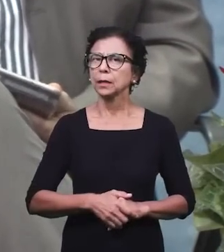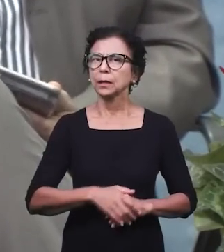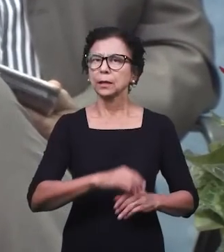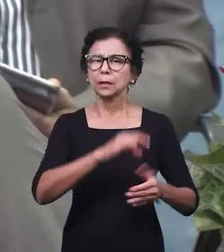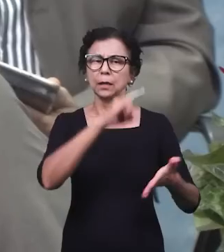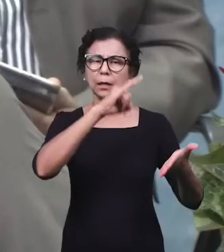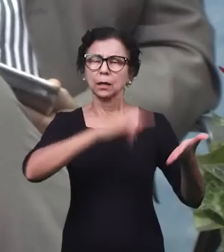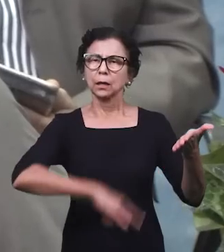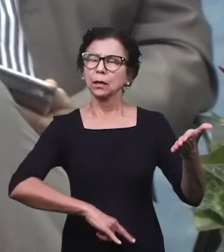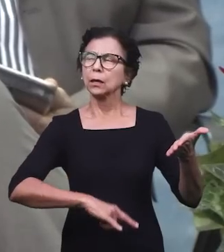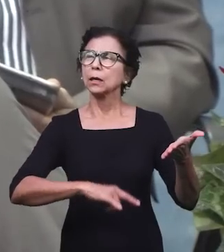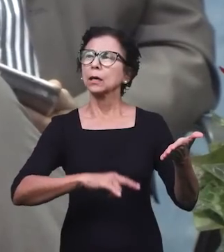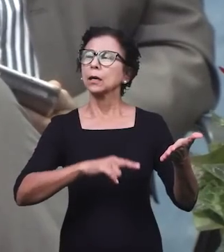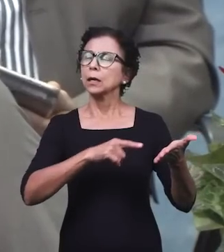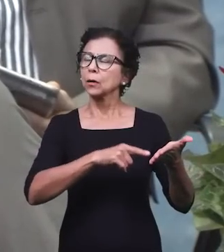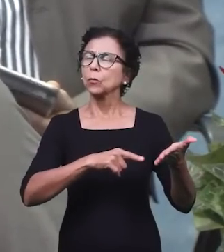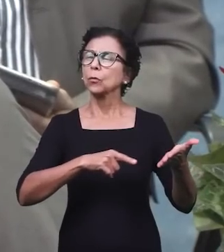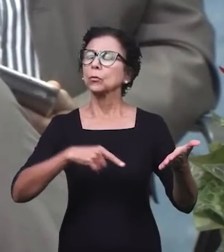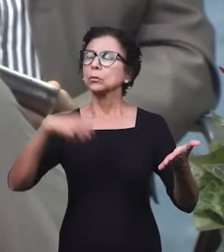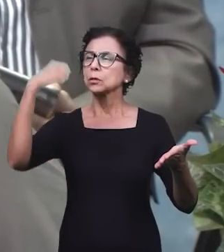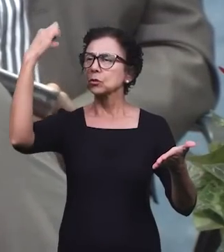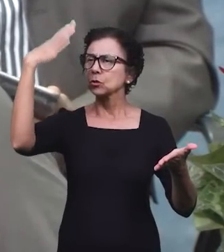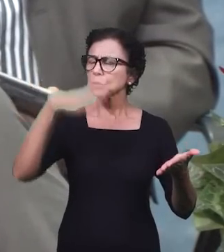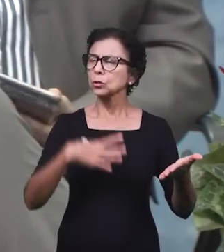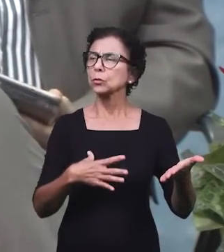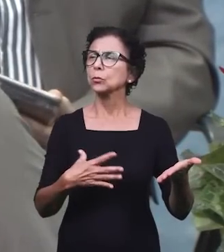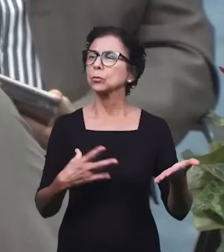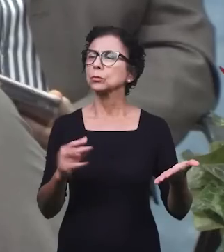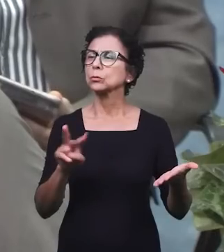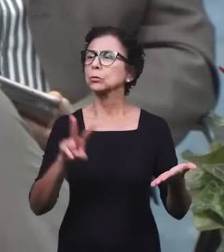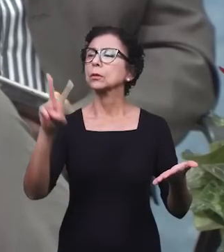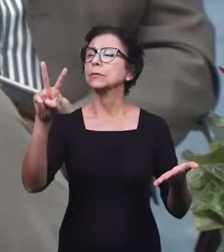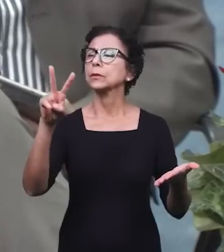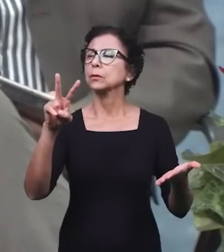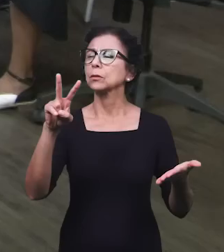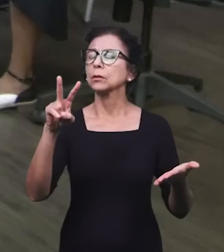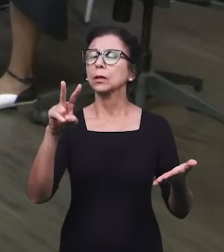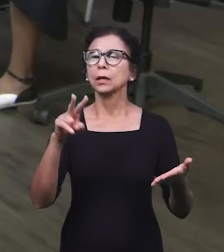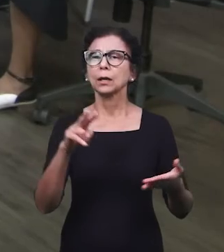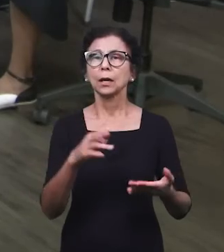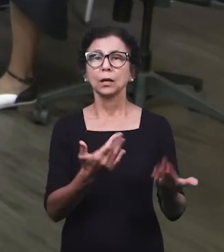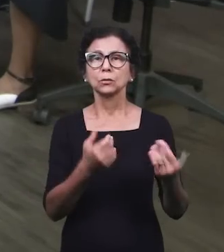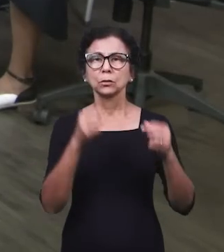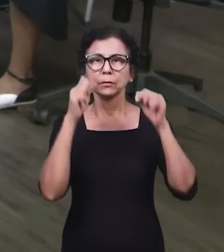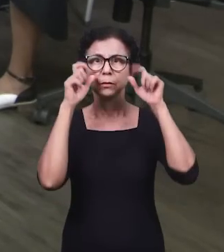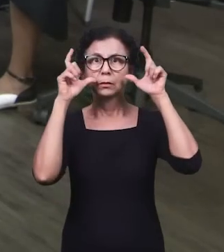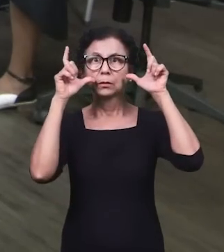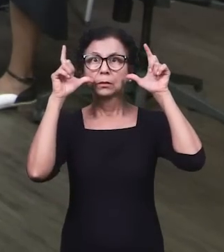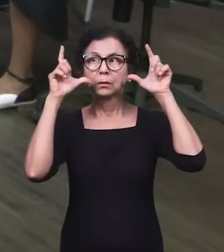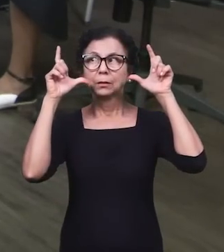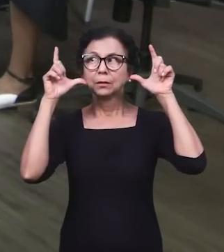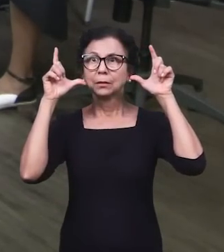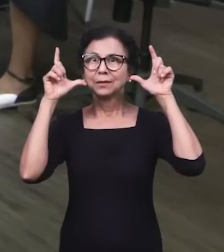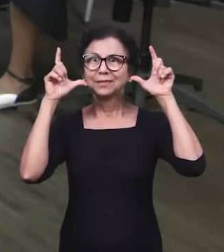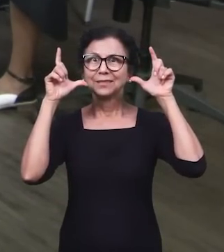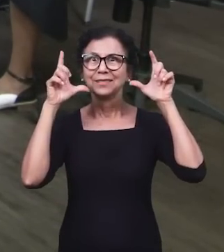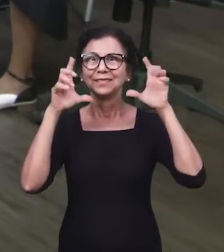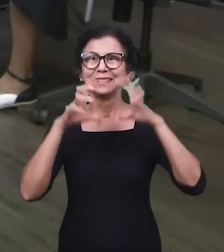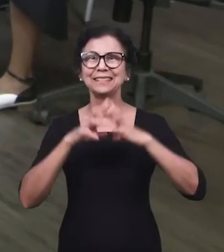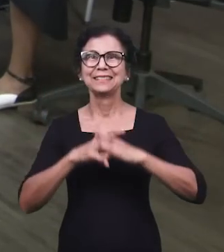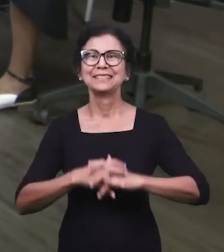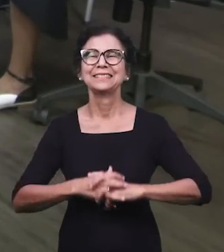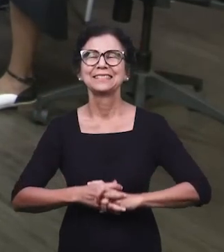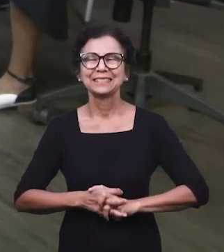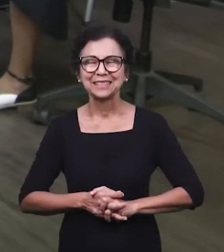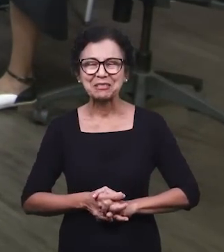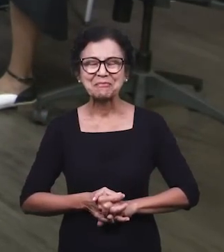os olhos porque eles nunca tinham parado para pensar sobre esse prisma, né? Então chegamos a